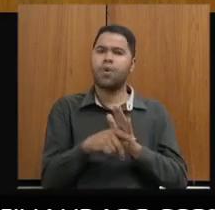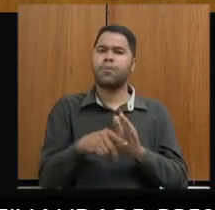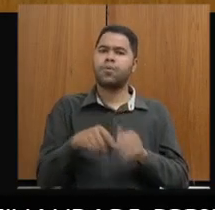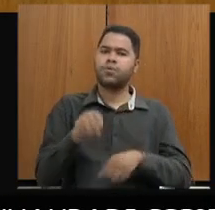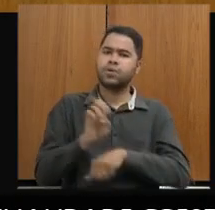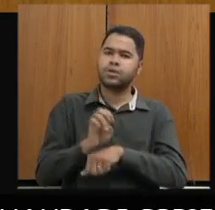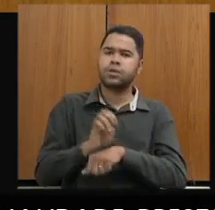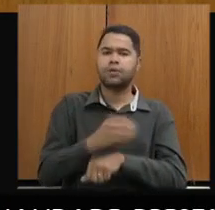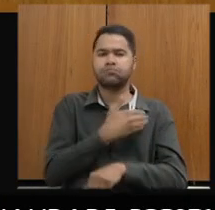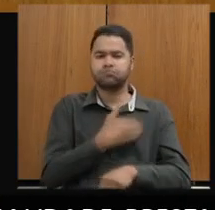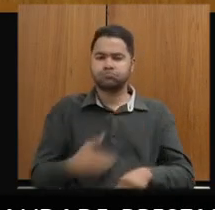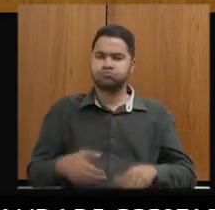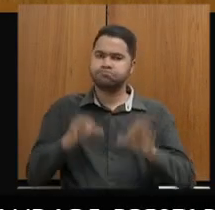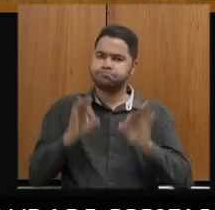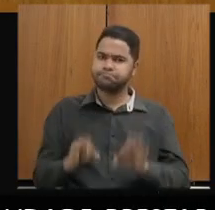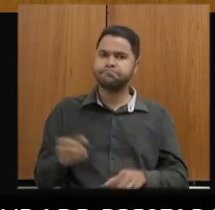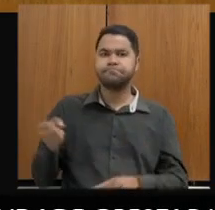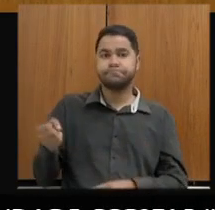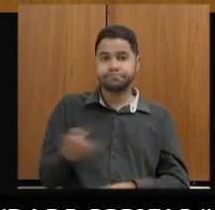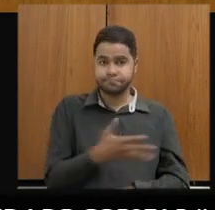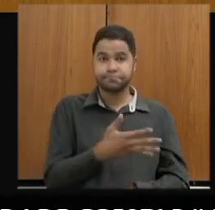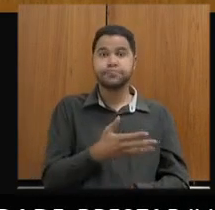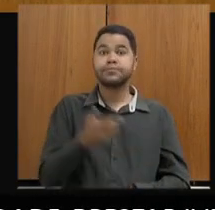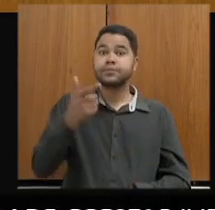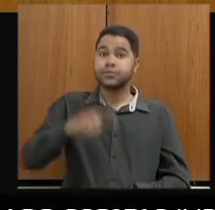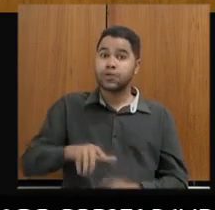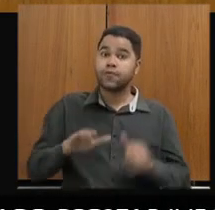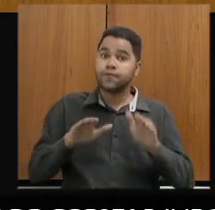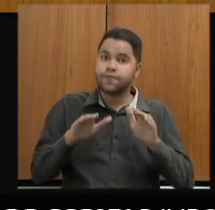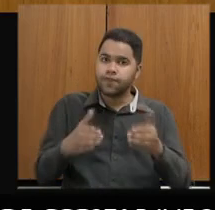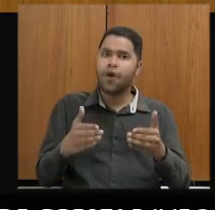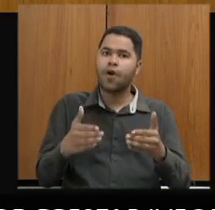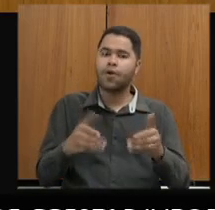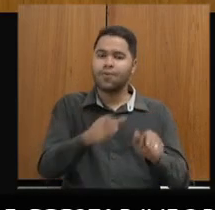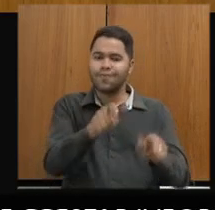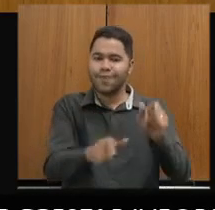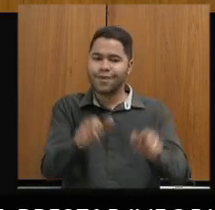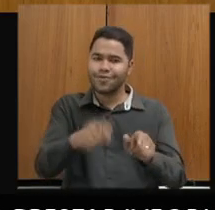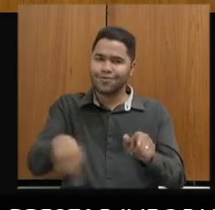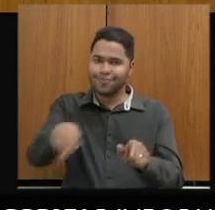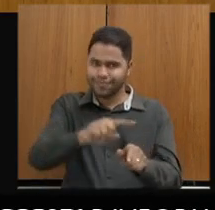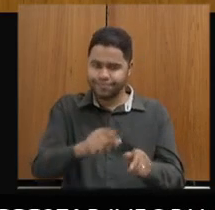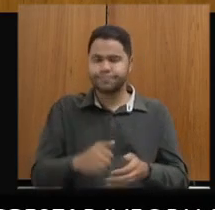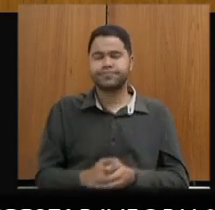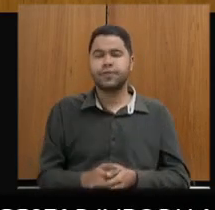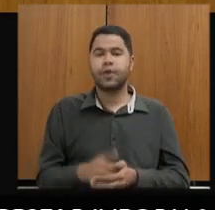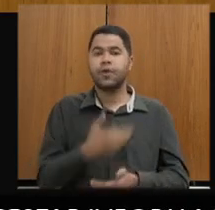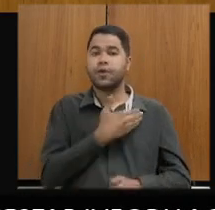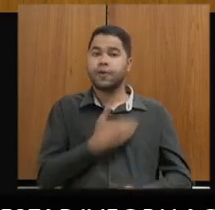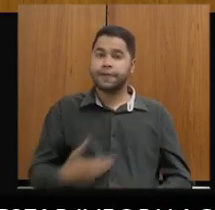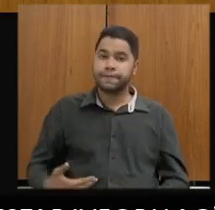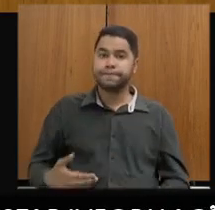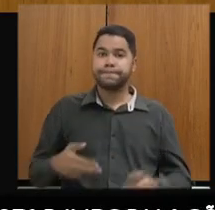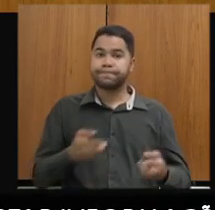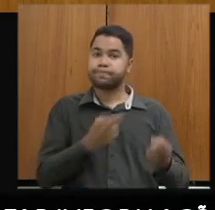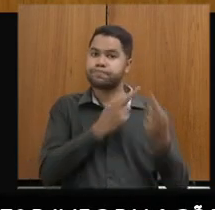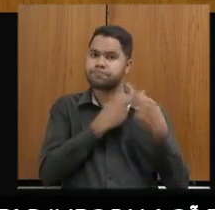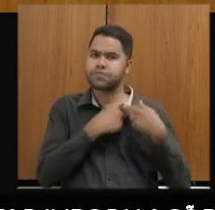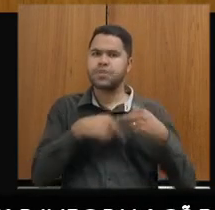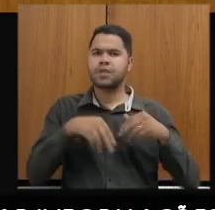serviço das pessoas aqui de novo foco né serviço das pessoas um governo focado em suas responsabilidades